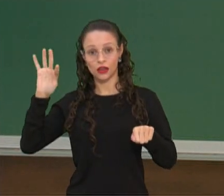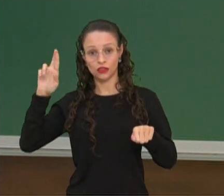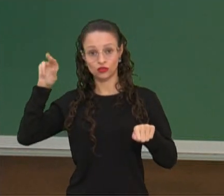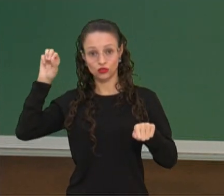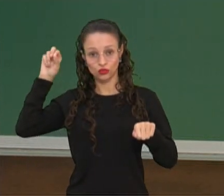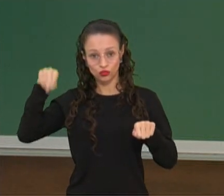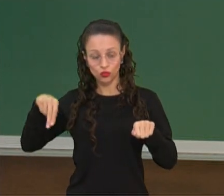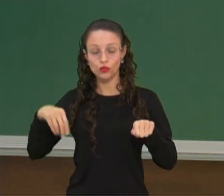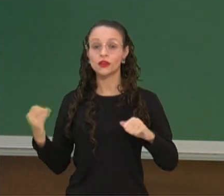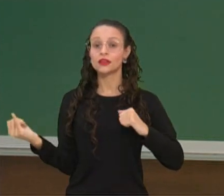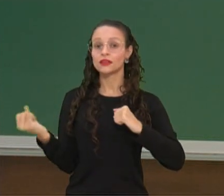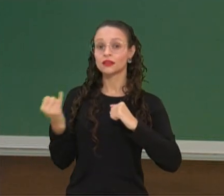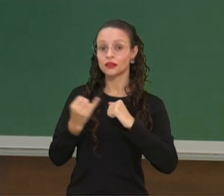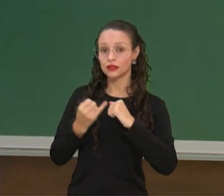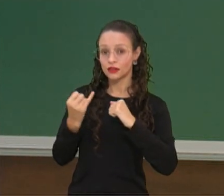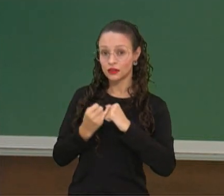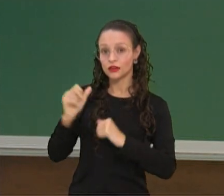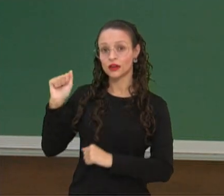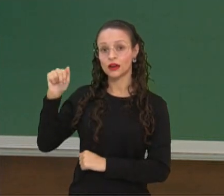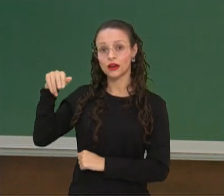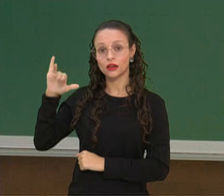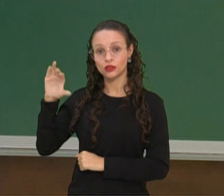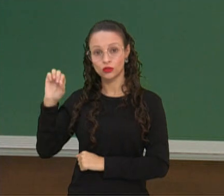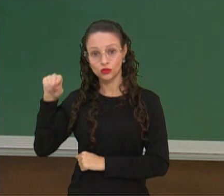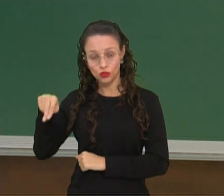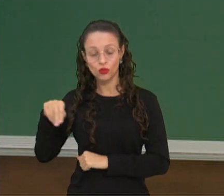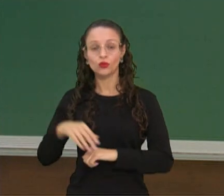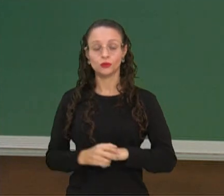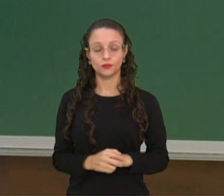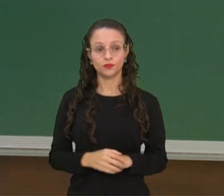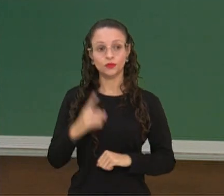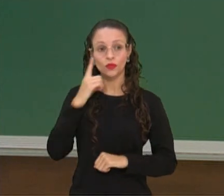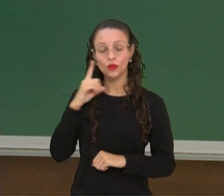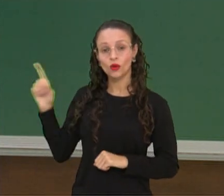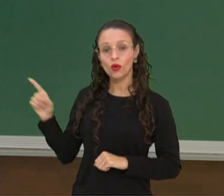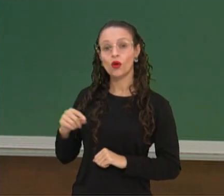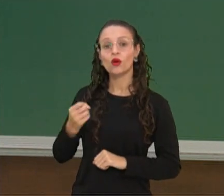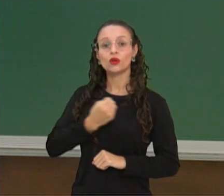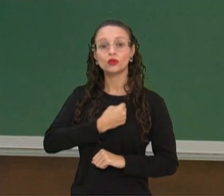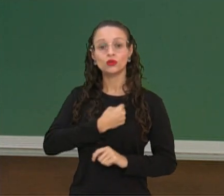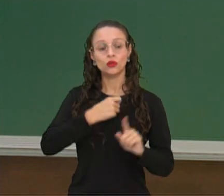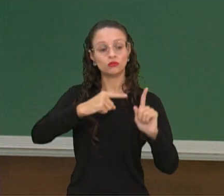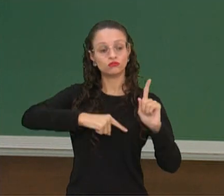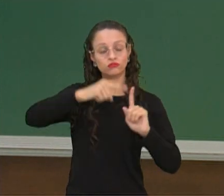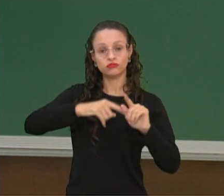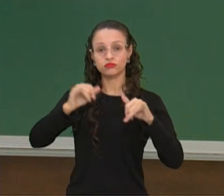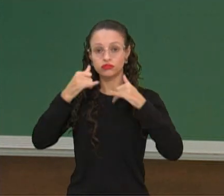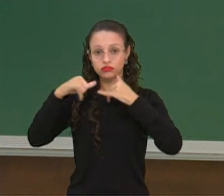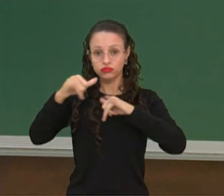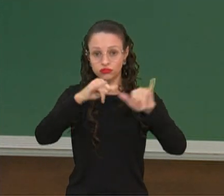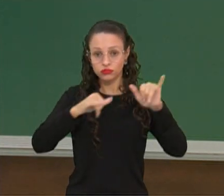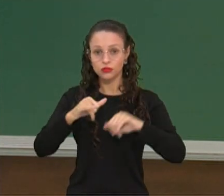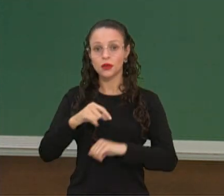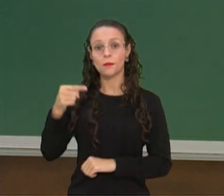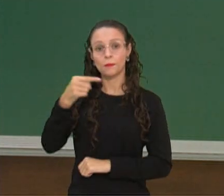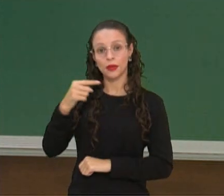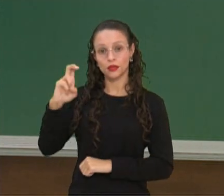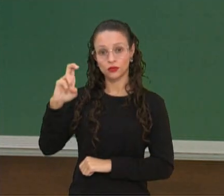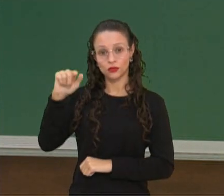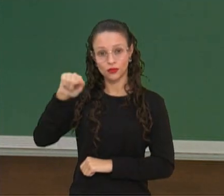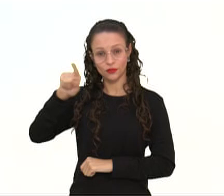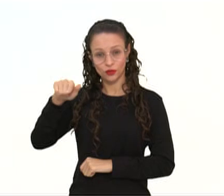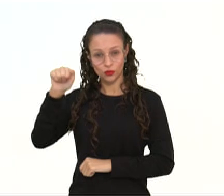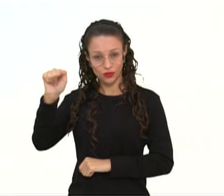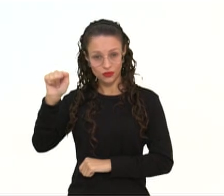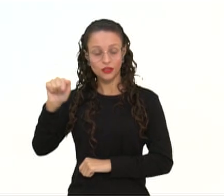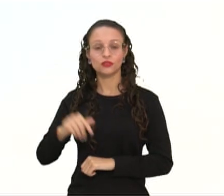para baixo, variação da entalpia, valor negativo, menos 57,7 quilojoules. Vamos dar uma olhadinha aqui